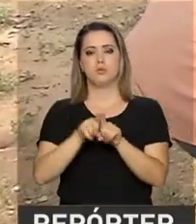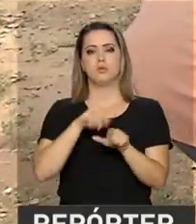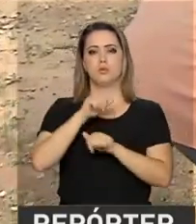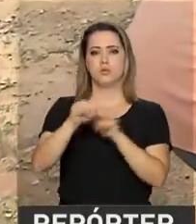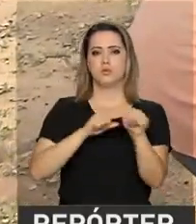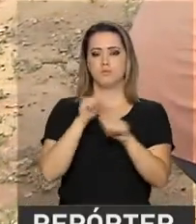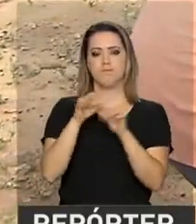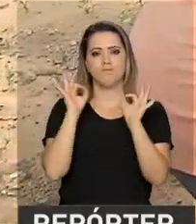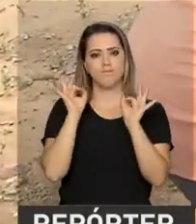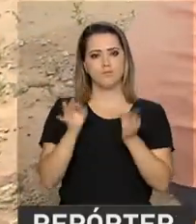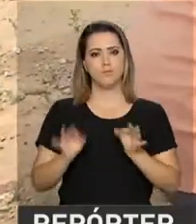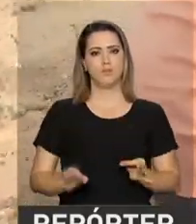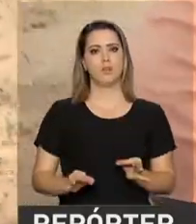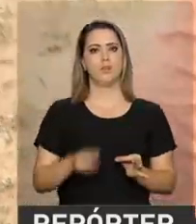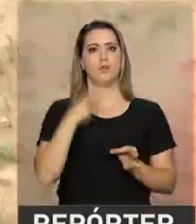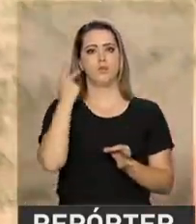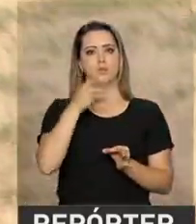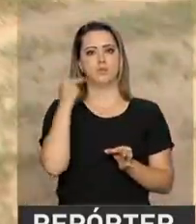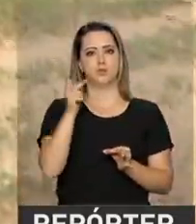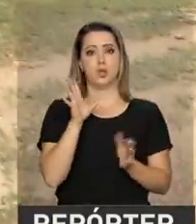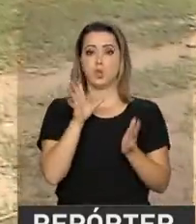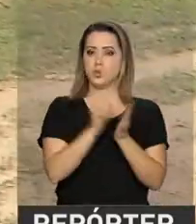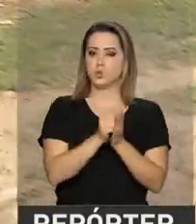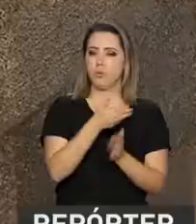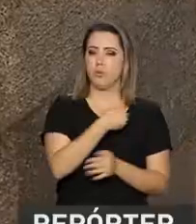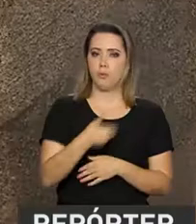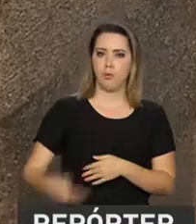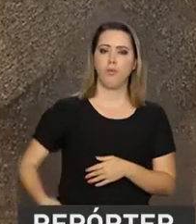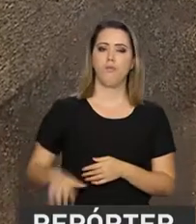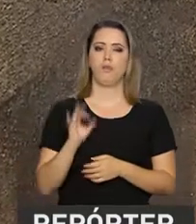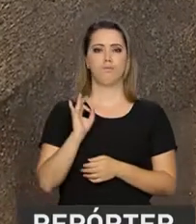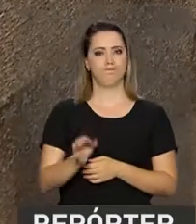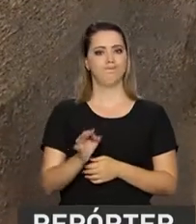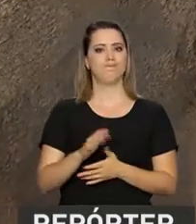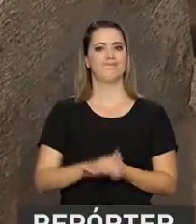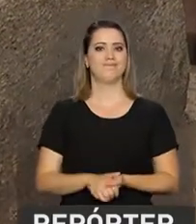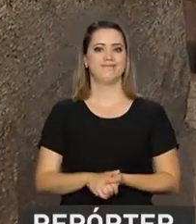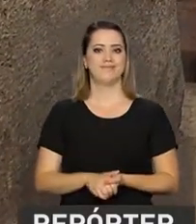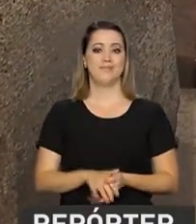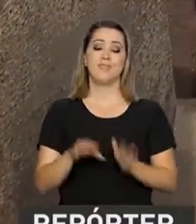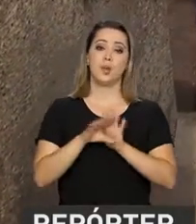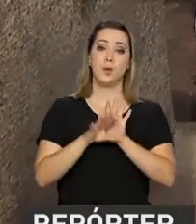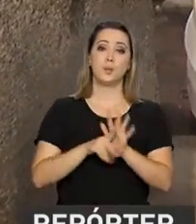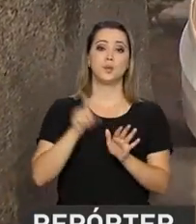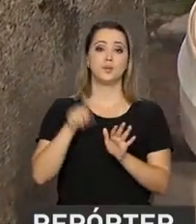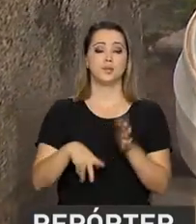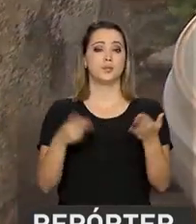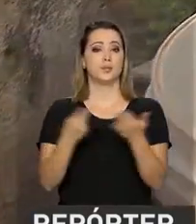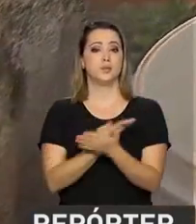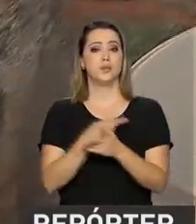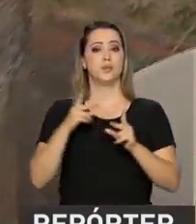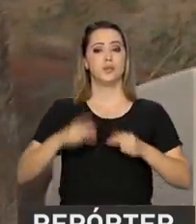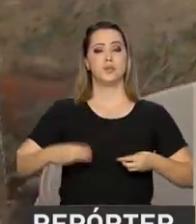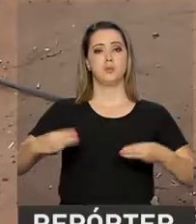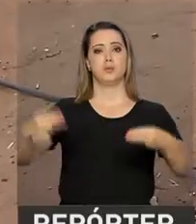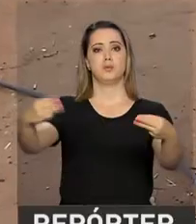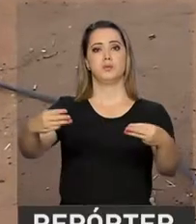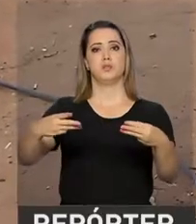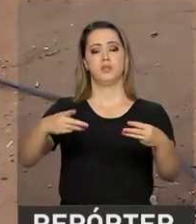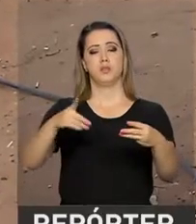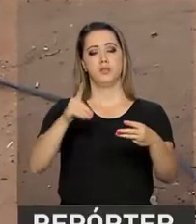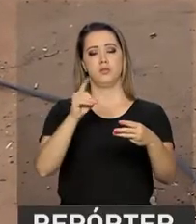transformado efetivamente em uma política assumida pelo estado o programa é executado pelo ministério do desenvolvimento